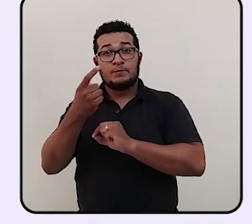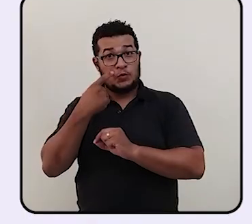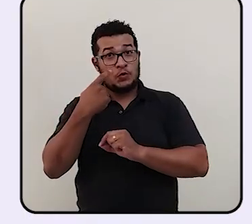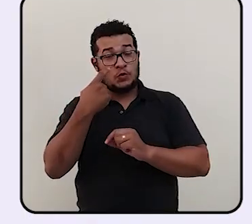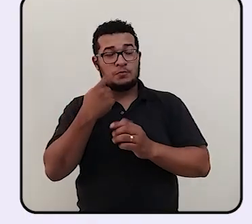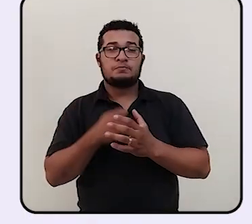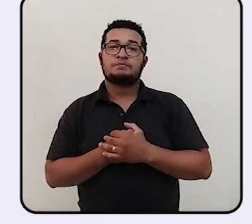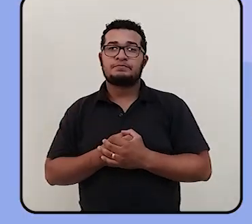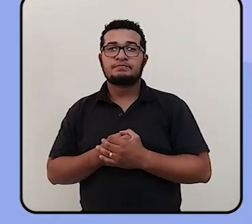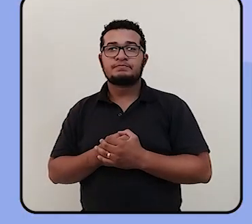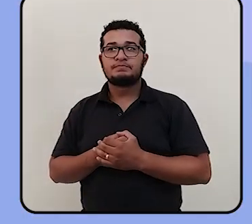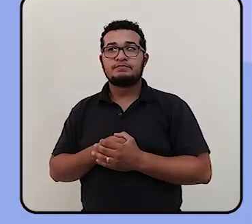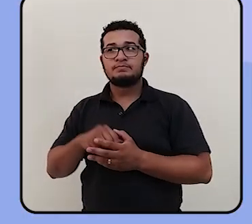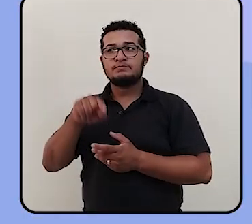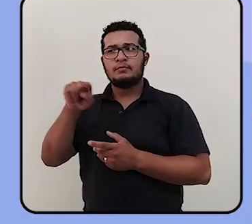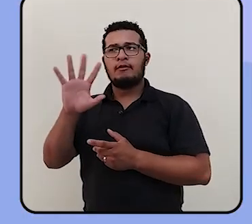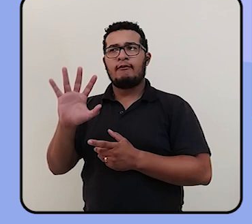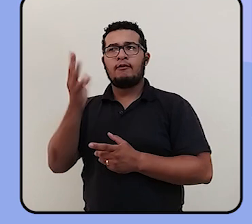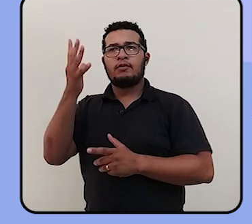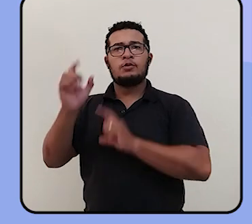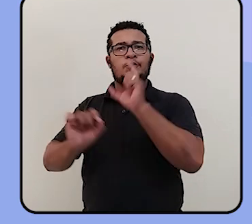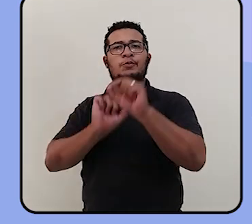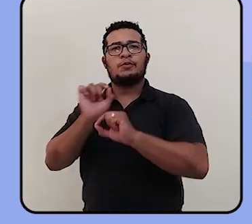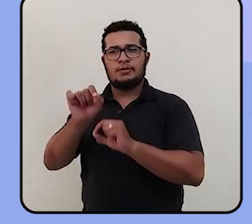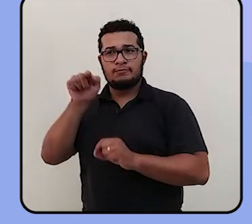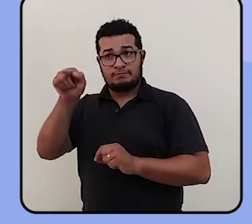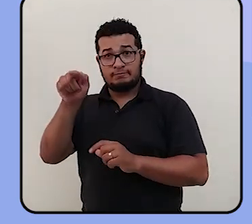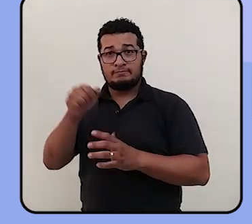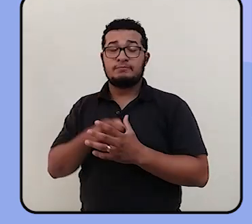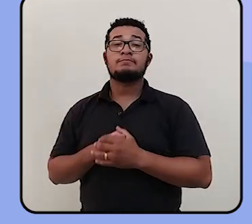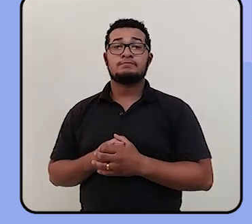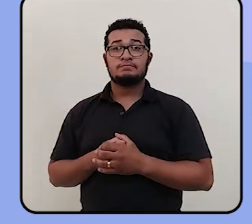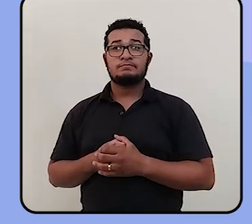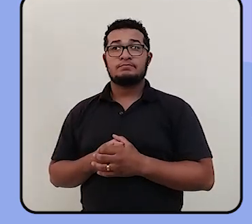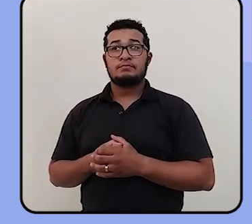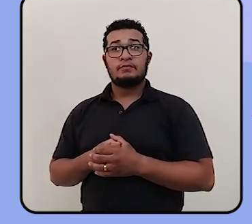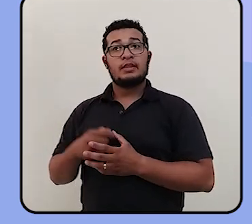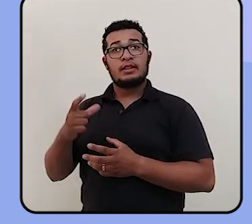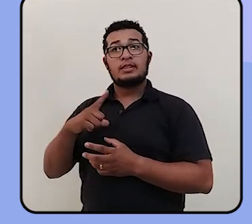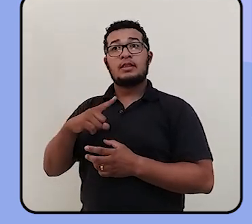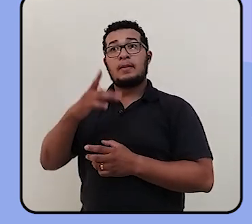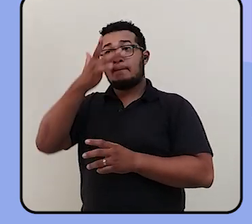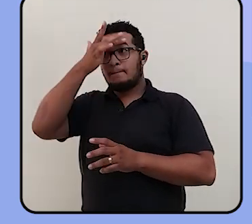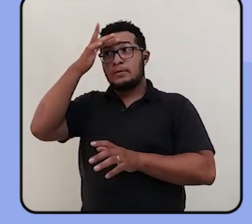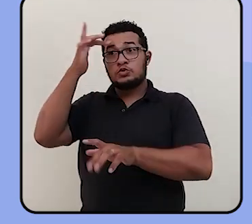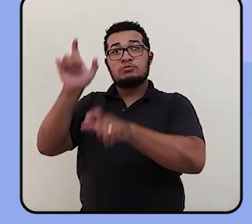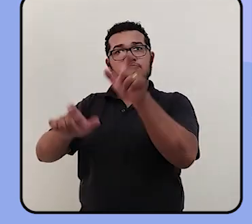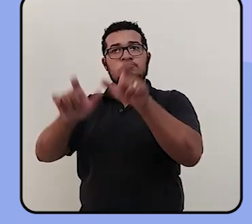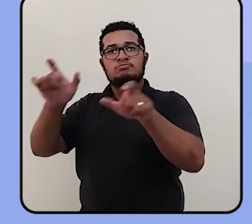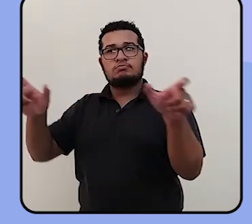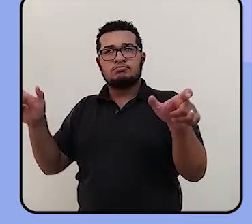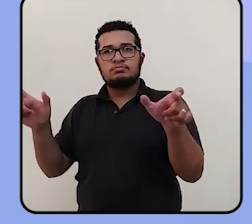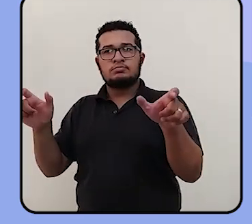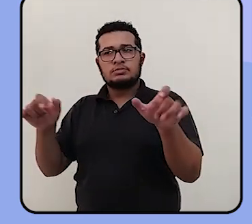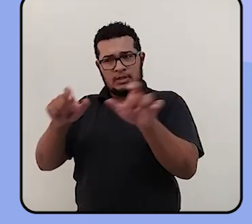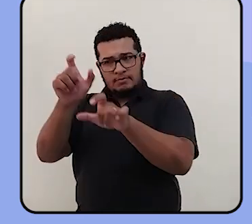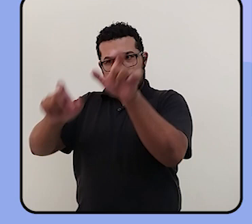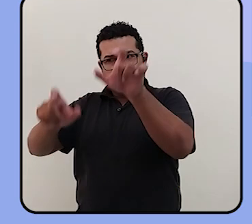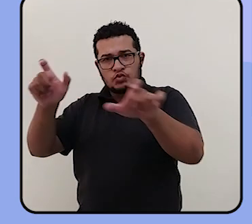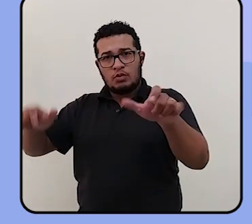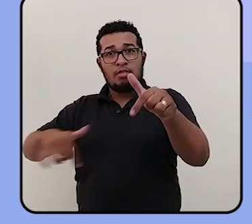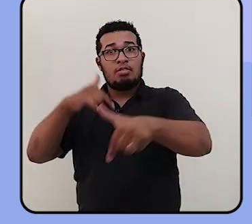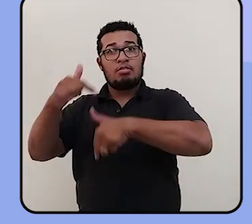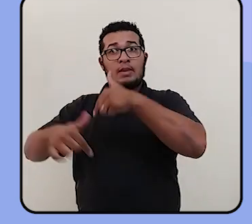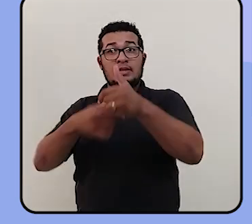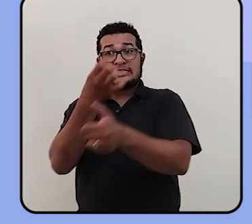aí. Olha só o que está acontecendo aqui. Tem um tanto de operários. Esses operários